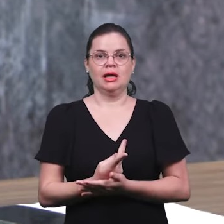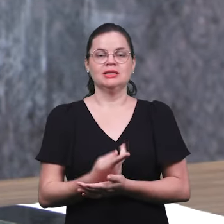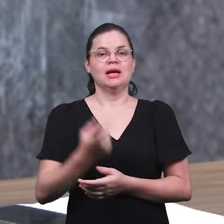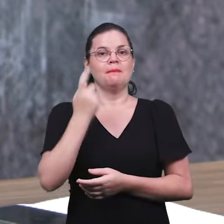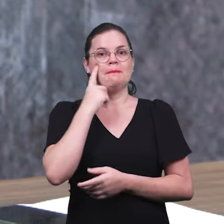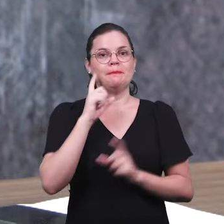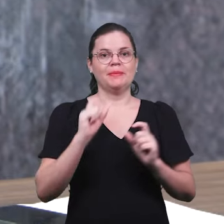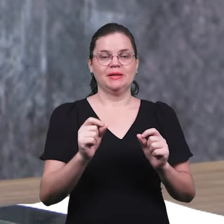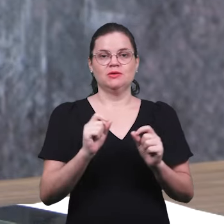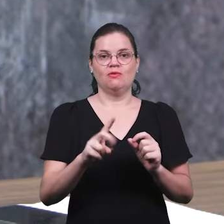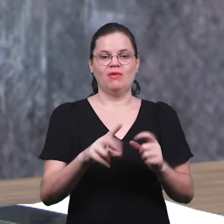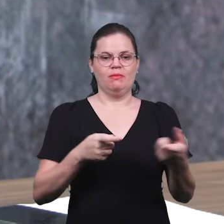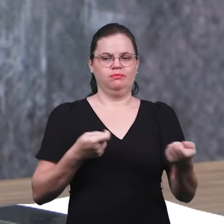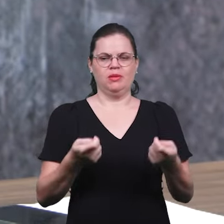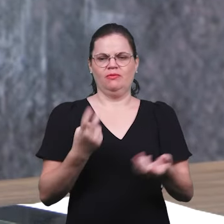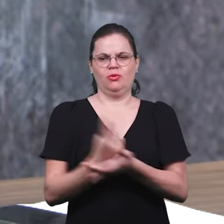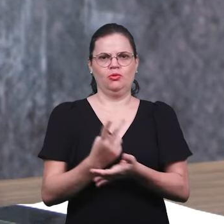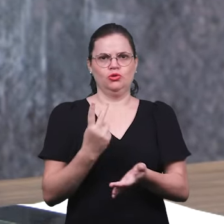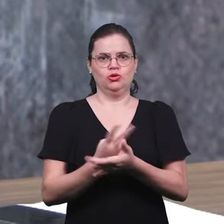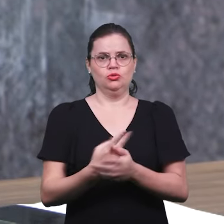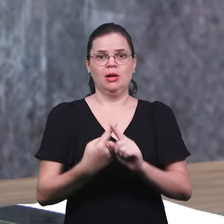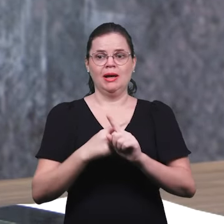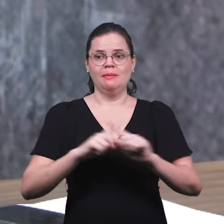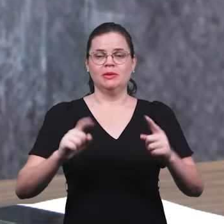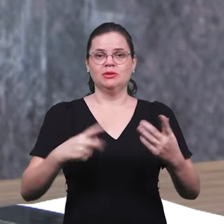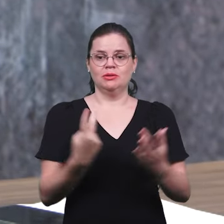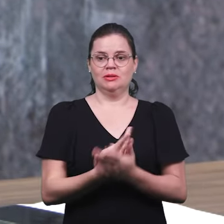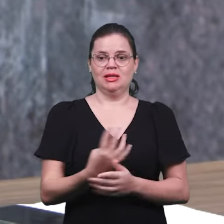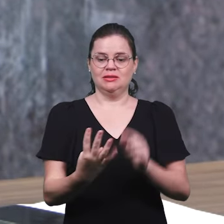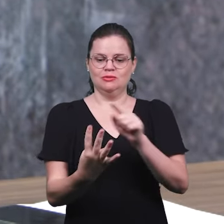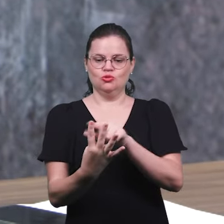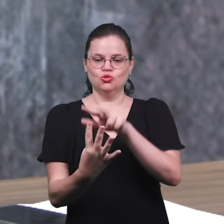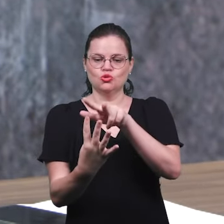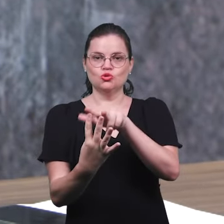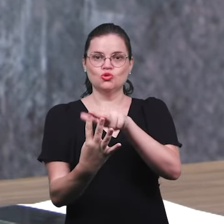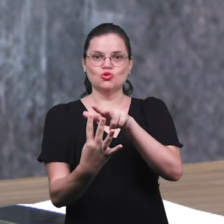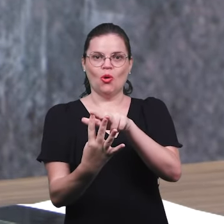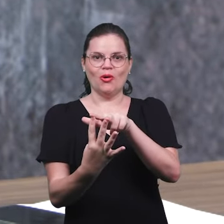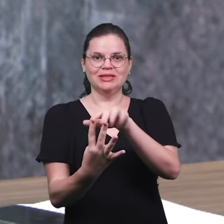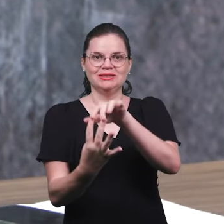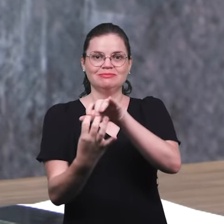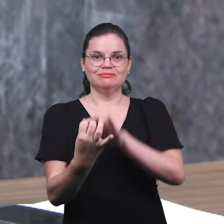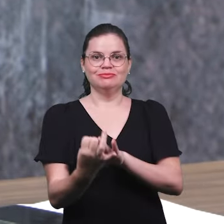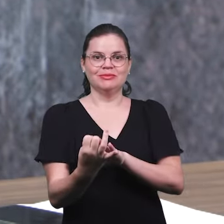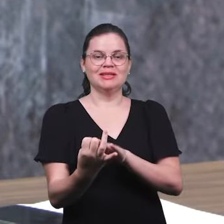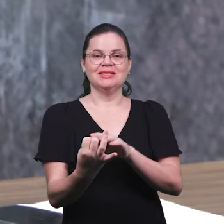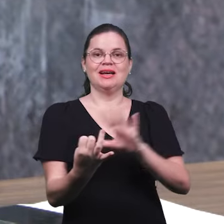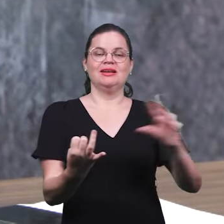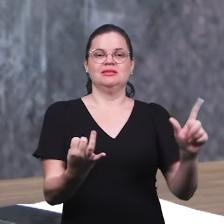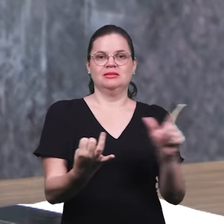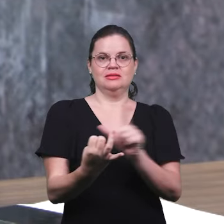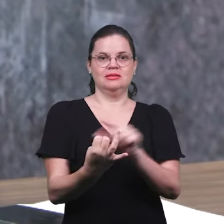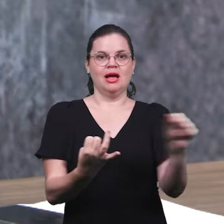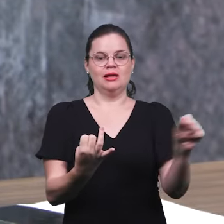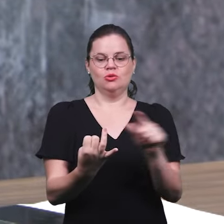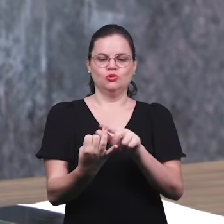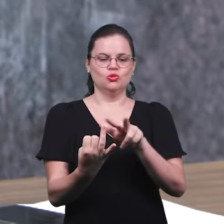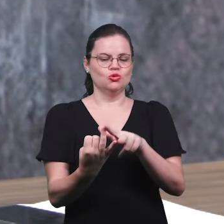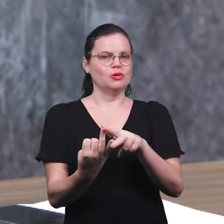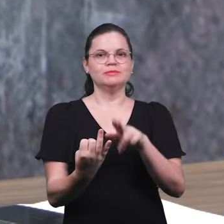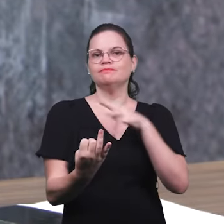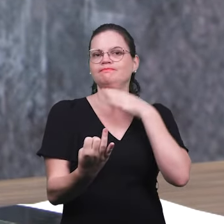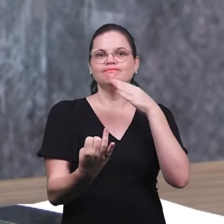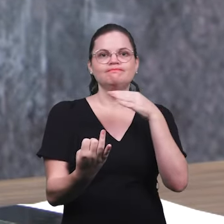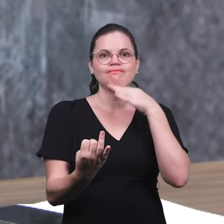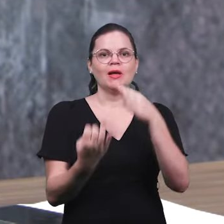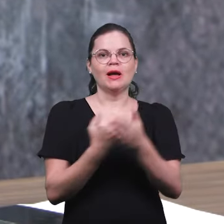seria mantida, mas não. Com esse vácuo de poder, depois que o Diocleciano renuncia, ocorre uma nova